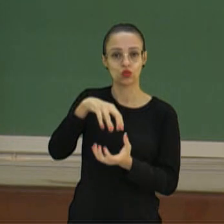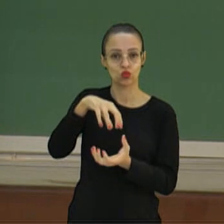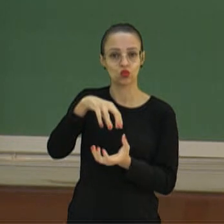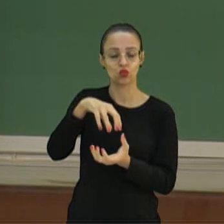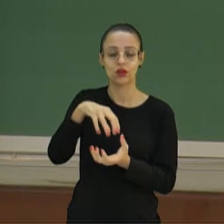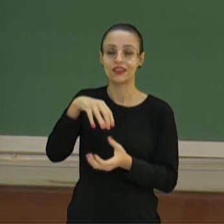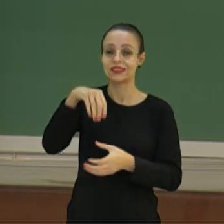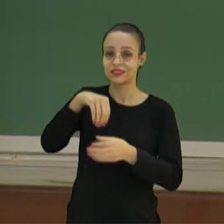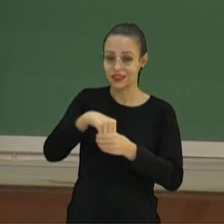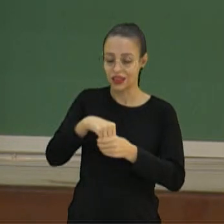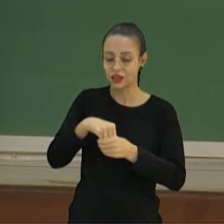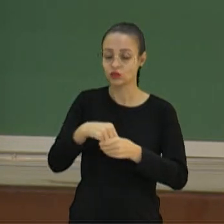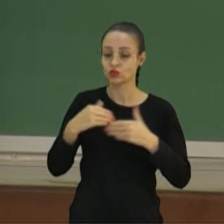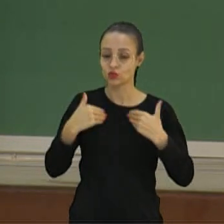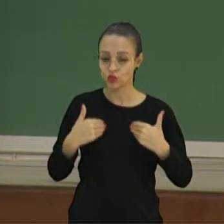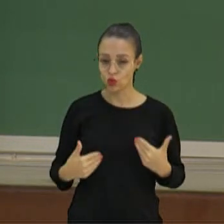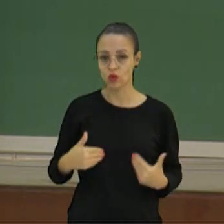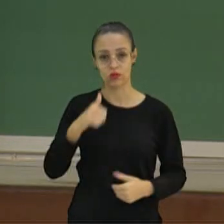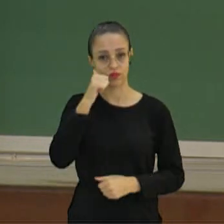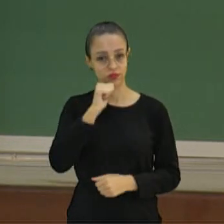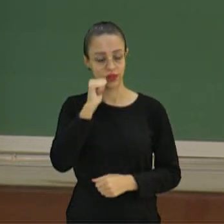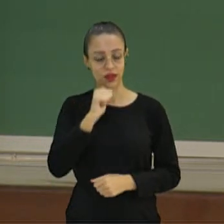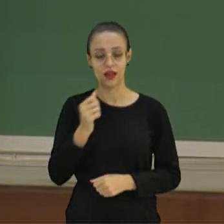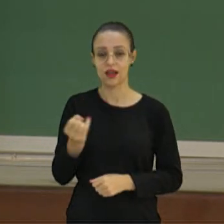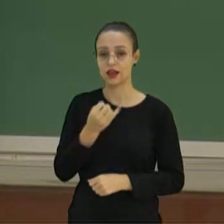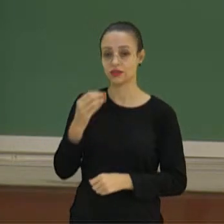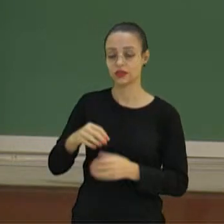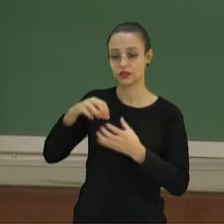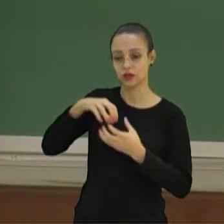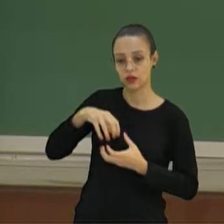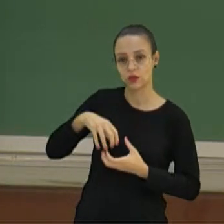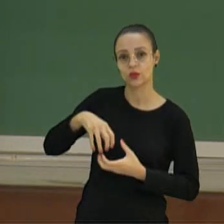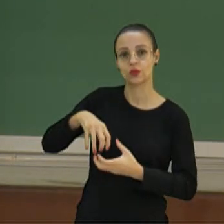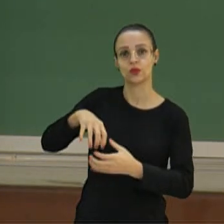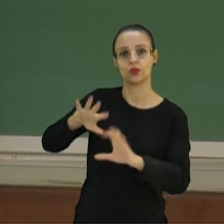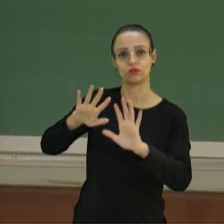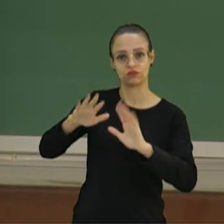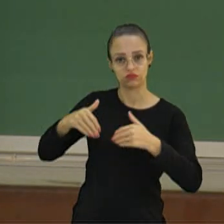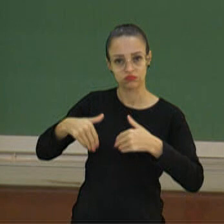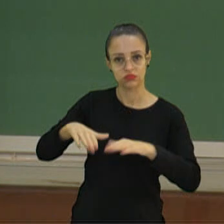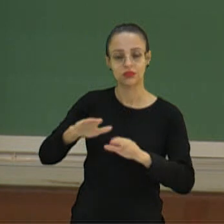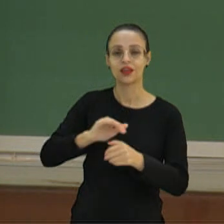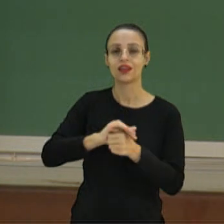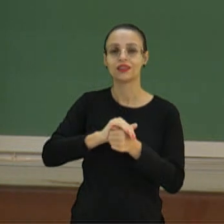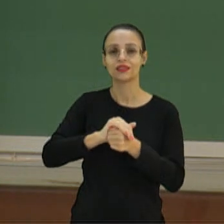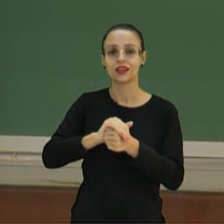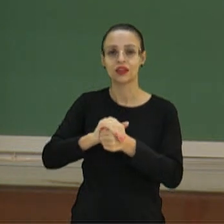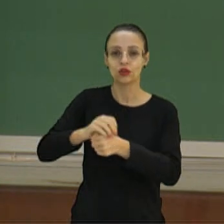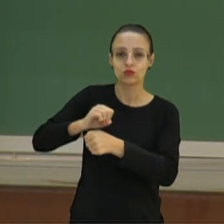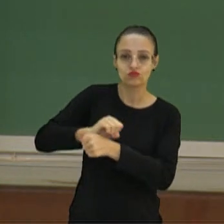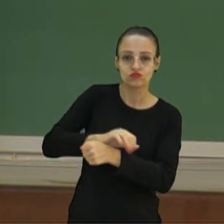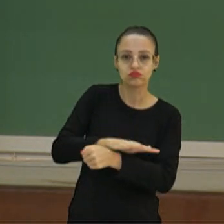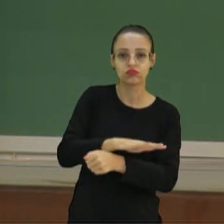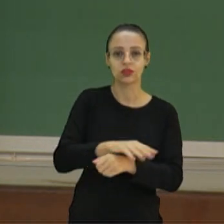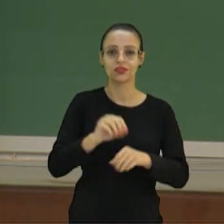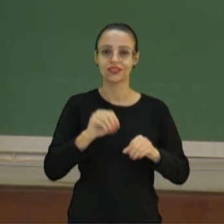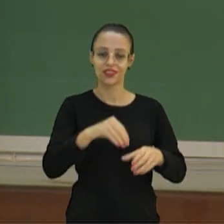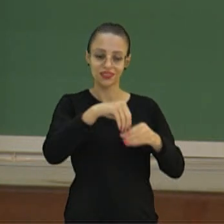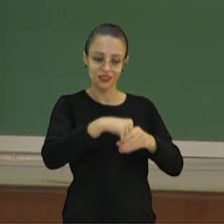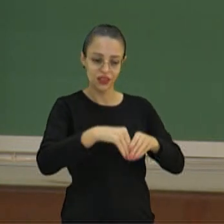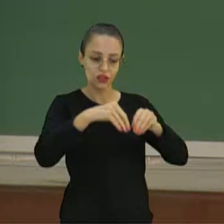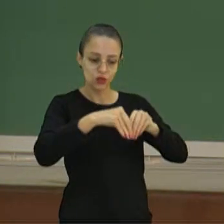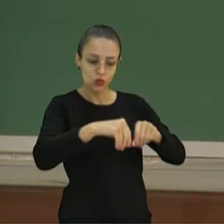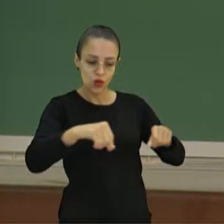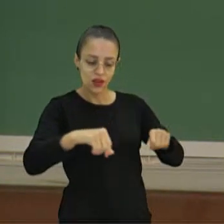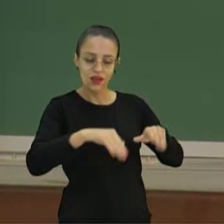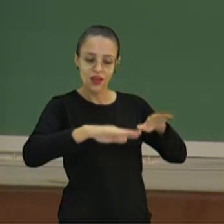vão ficar dentro do corpo da mãe. Em outros casos, eles liberam isso, como a gente fala de tartaruga, esses animais enterram os ovos lá